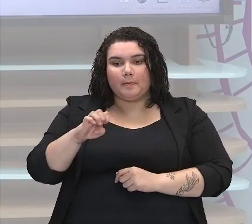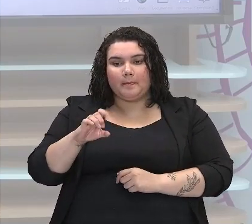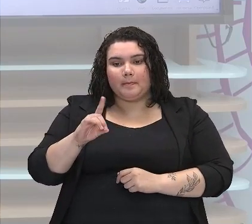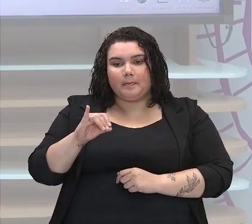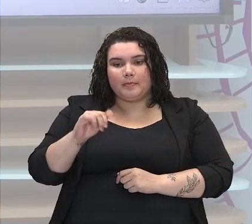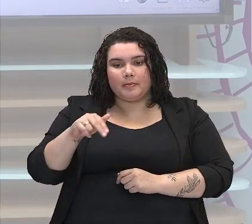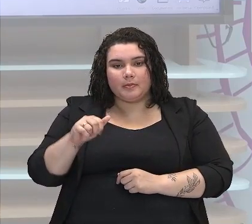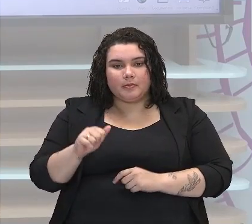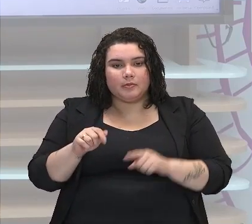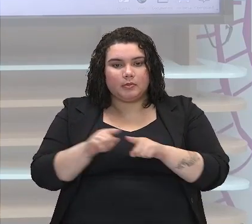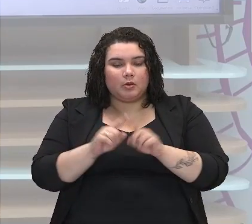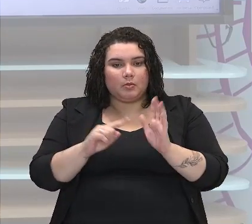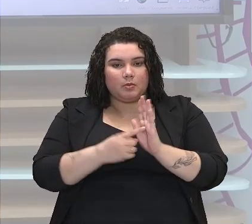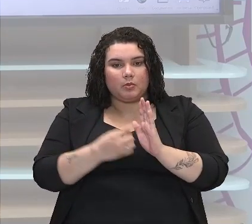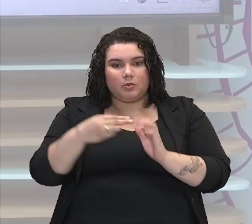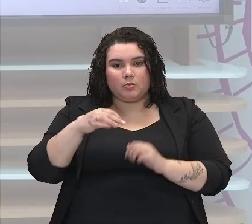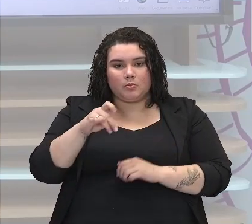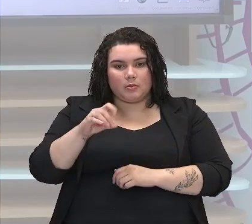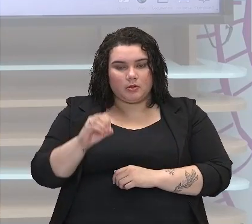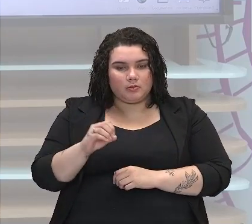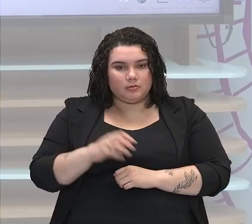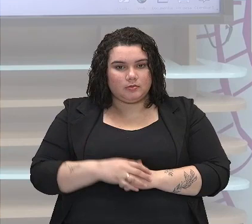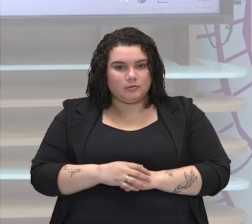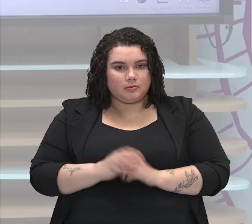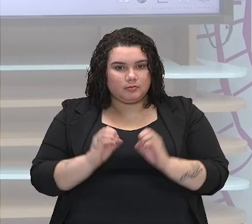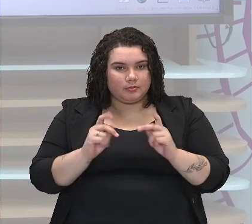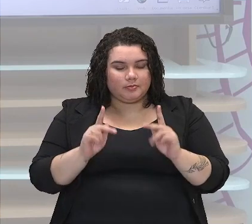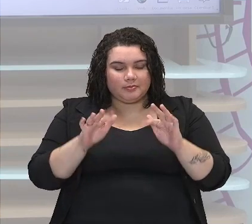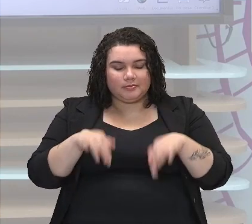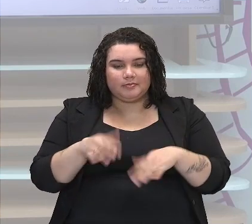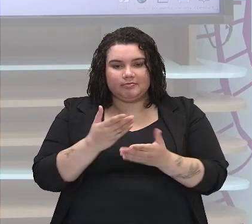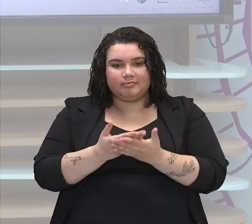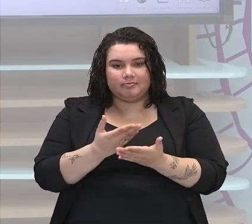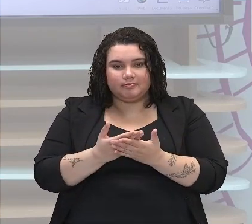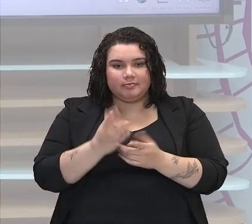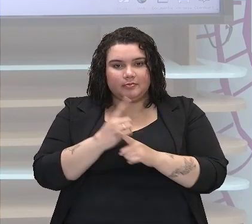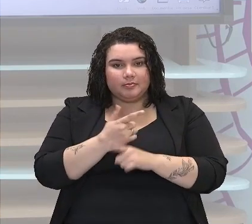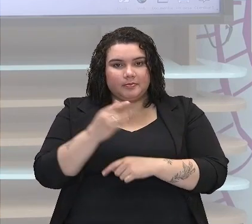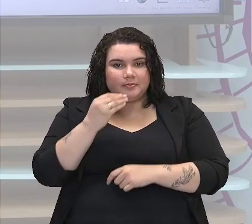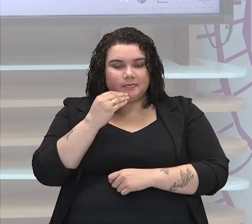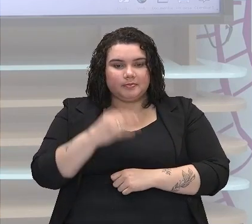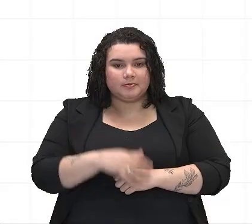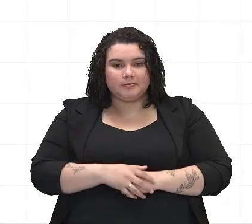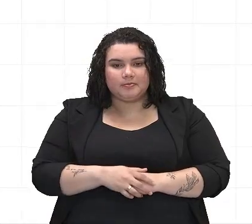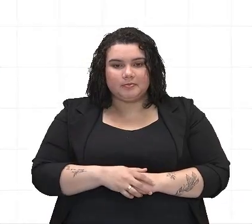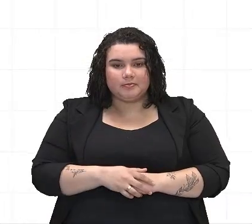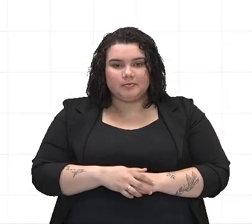também do ponto médio. Muito bem, ficamos por aqui e até a próxima.